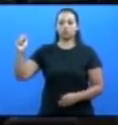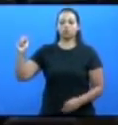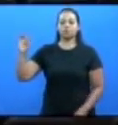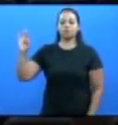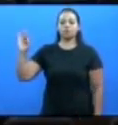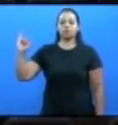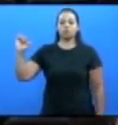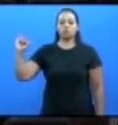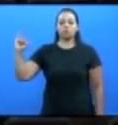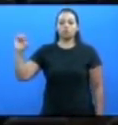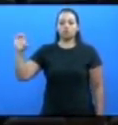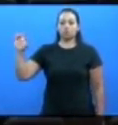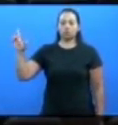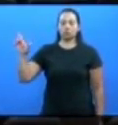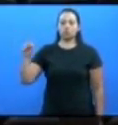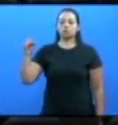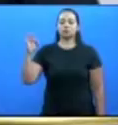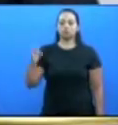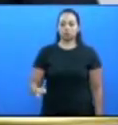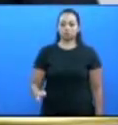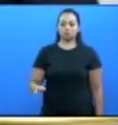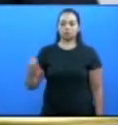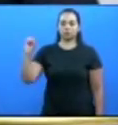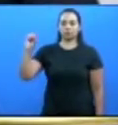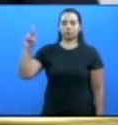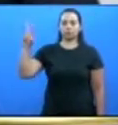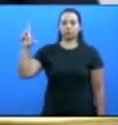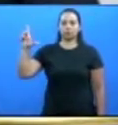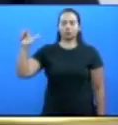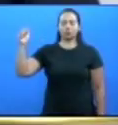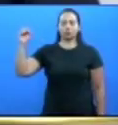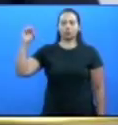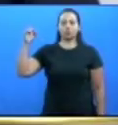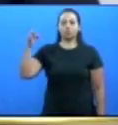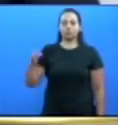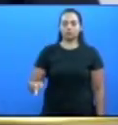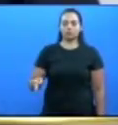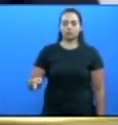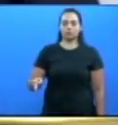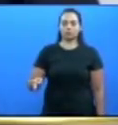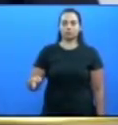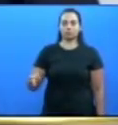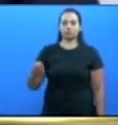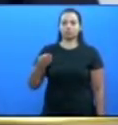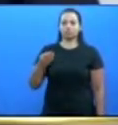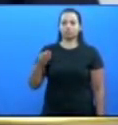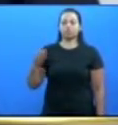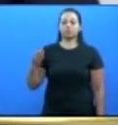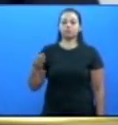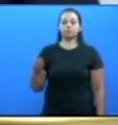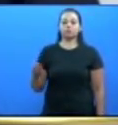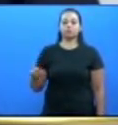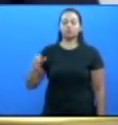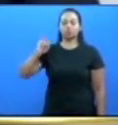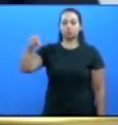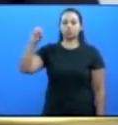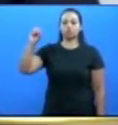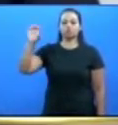Sim. Rivael Papinha? Sim. Olair Bosco? Sim. Doutor Nava, abstenho-me. Joel